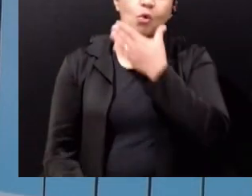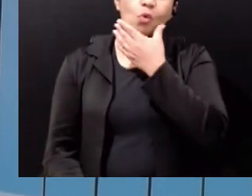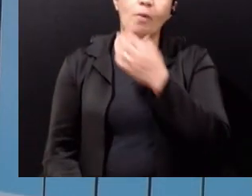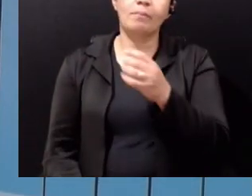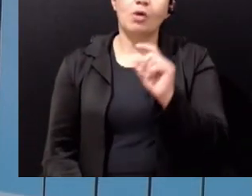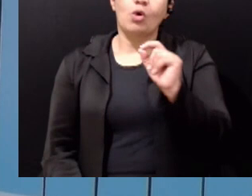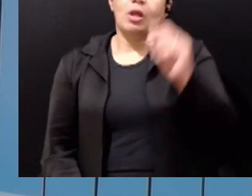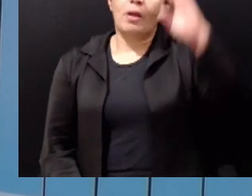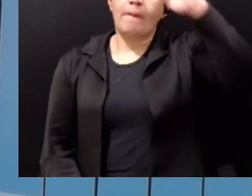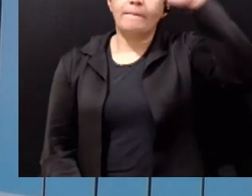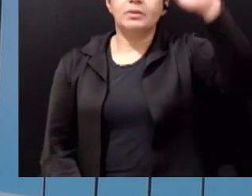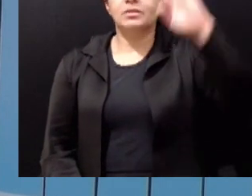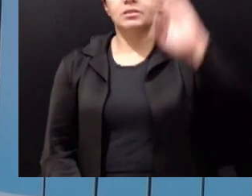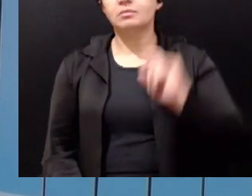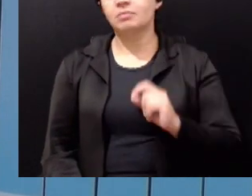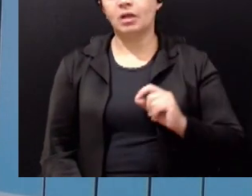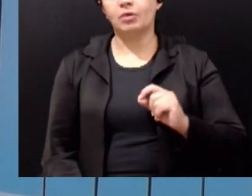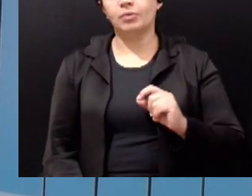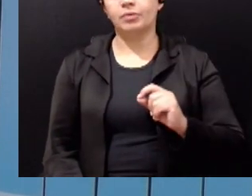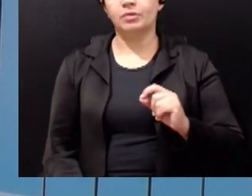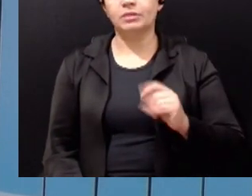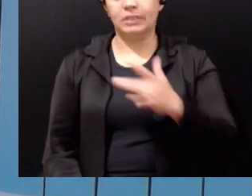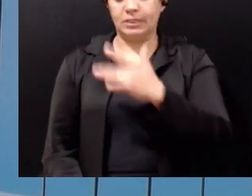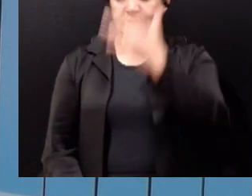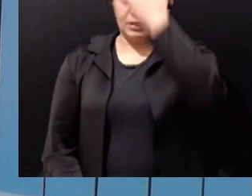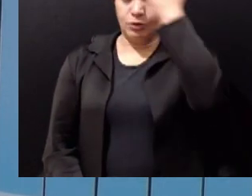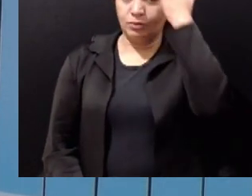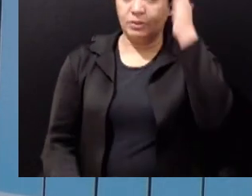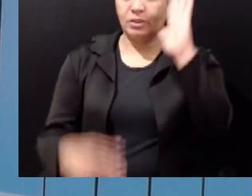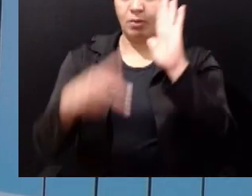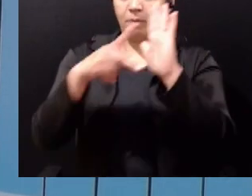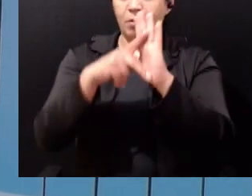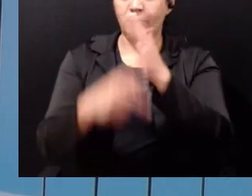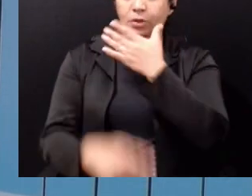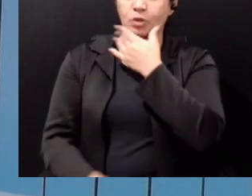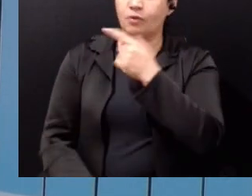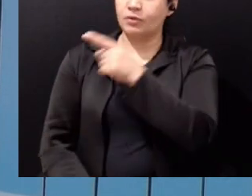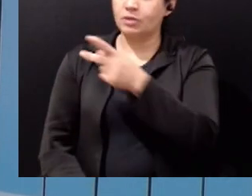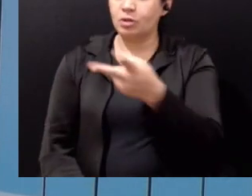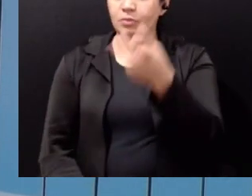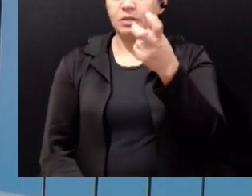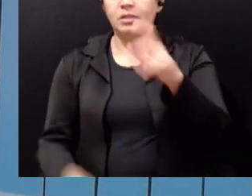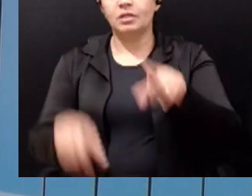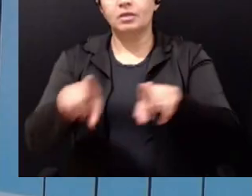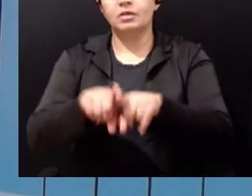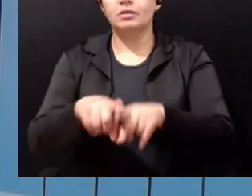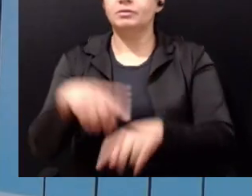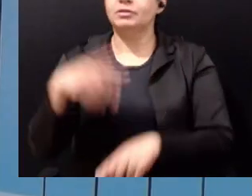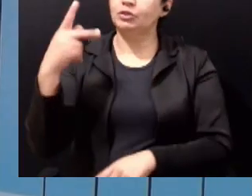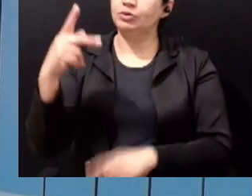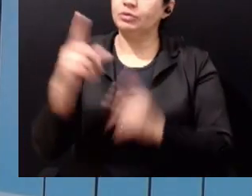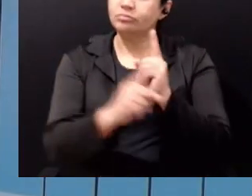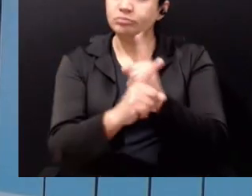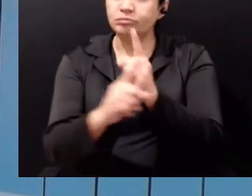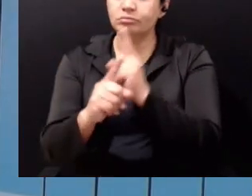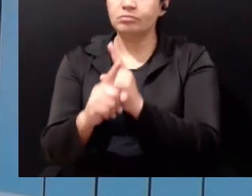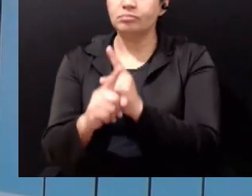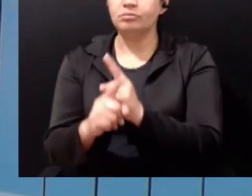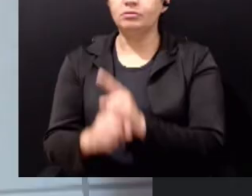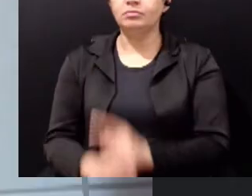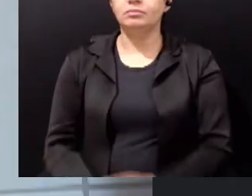principal ponto, assim, da questão da saúde mental do homem, que você observa também, né, nas suas consultas, no seu